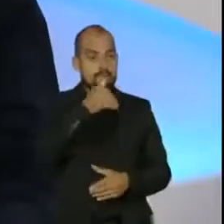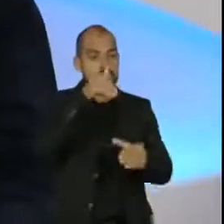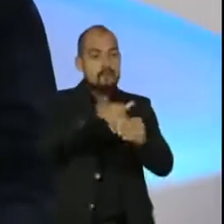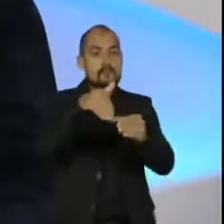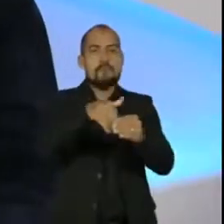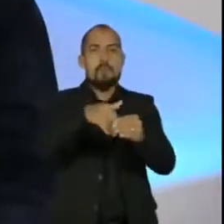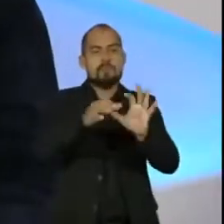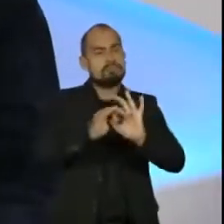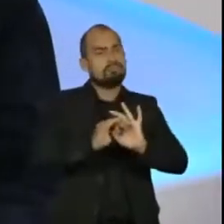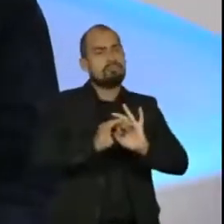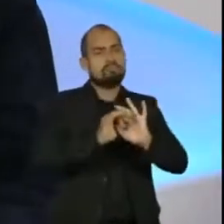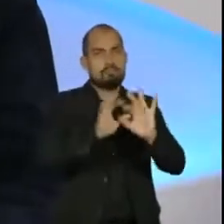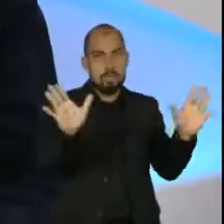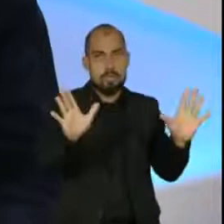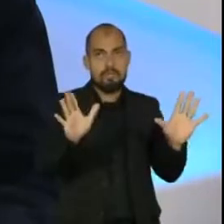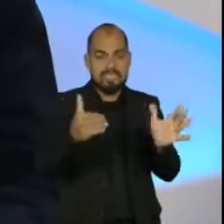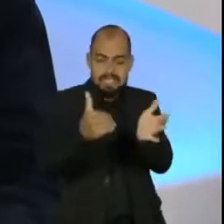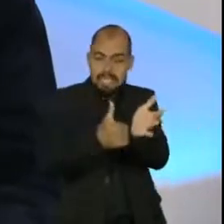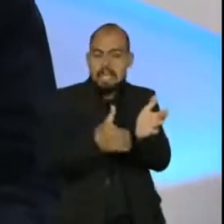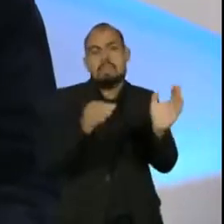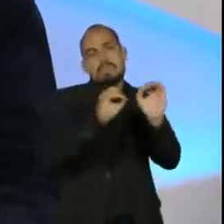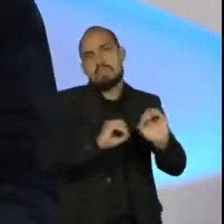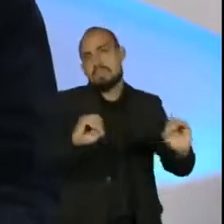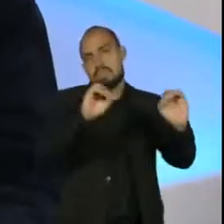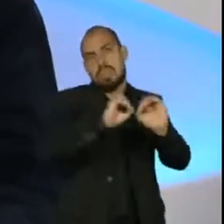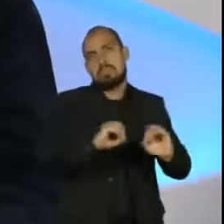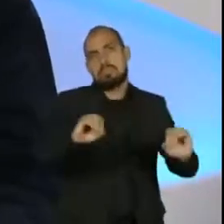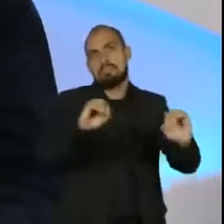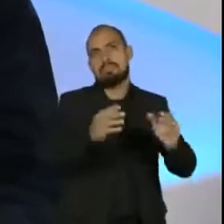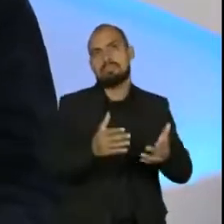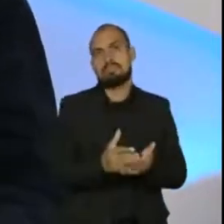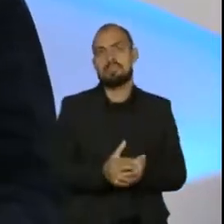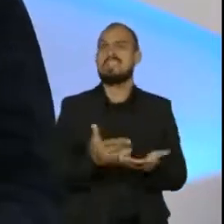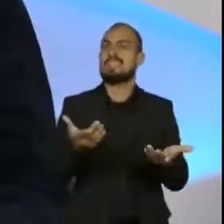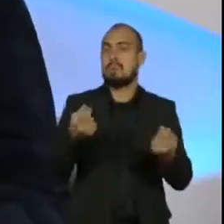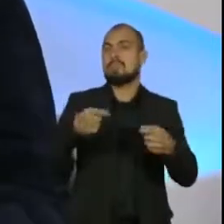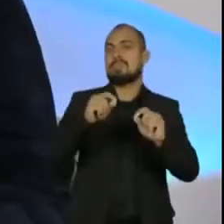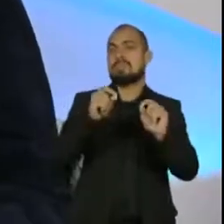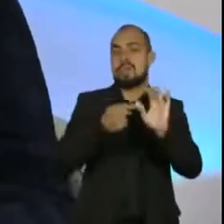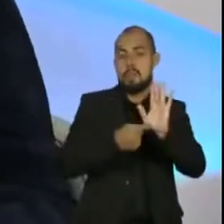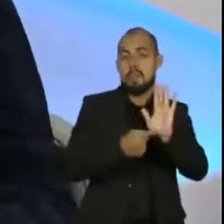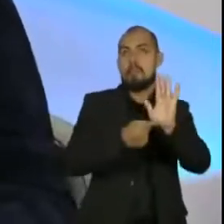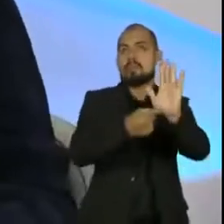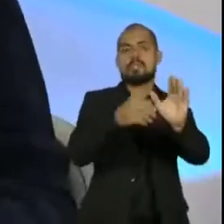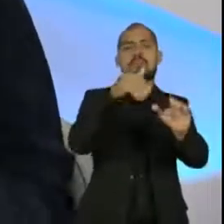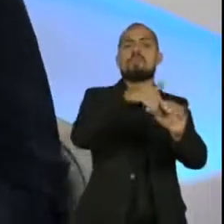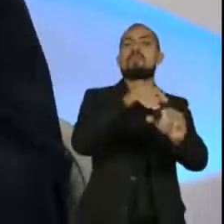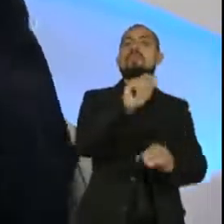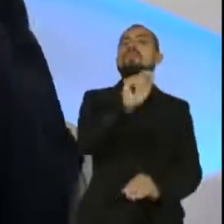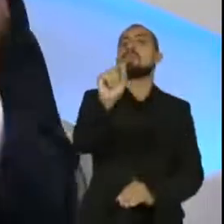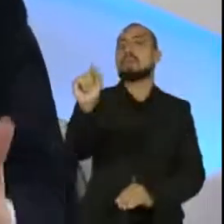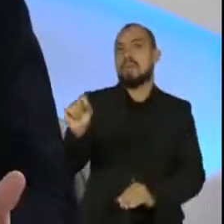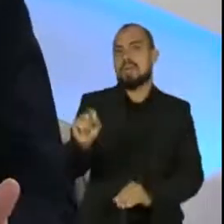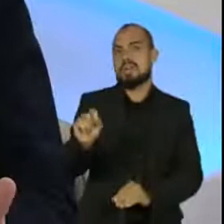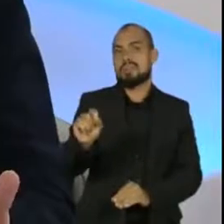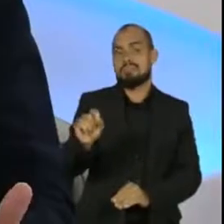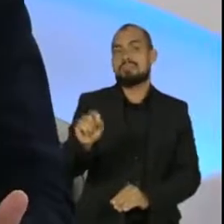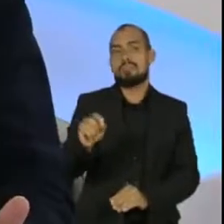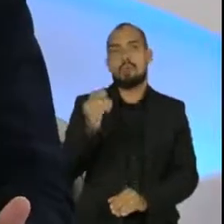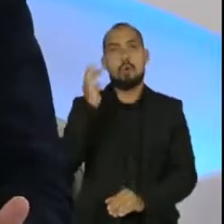justificativa para nenhum parlamentar não apresentar o seu voto não